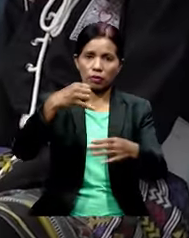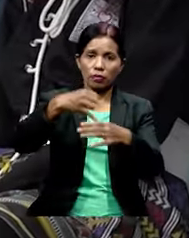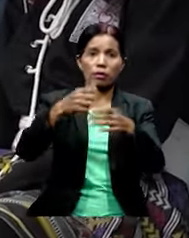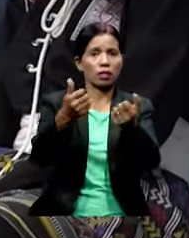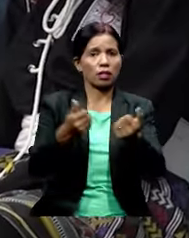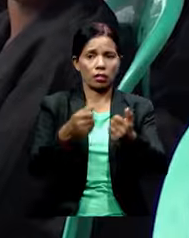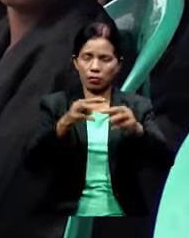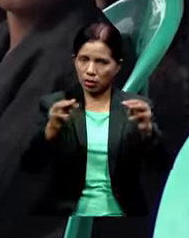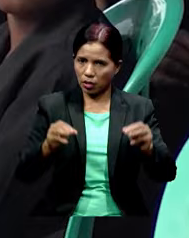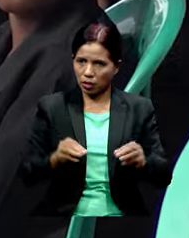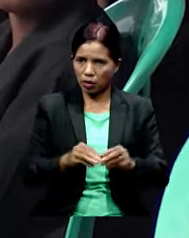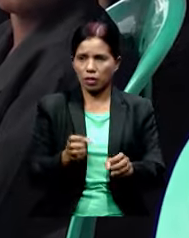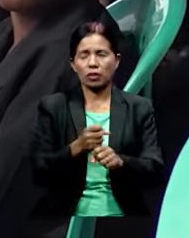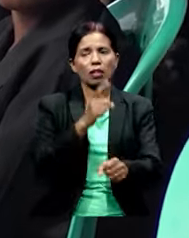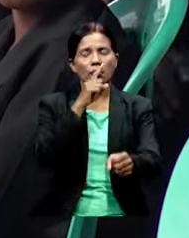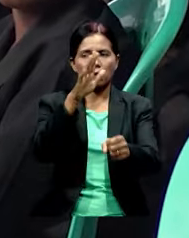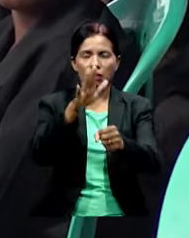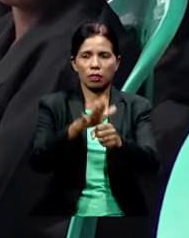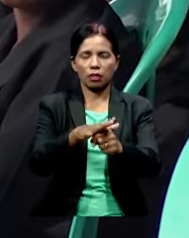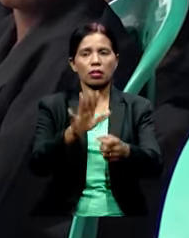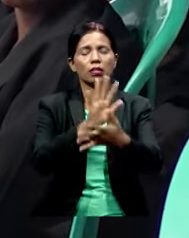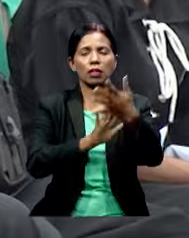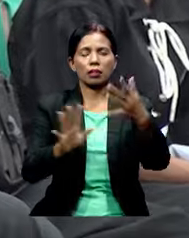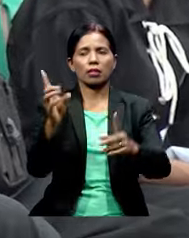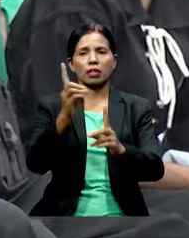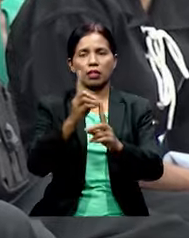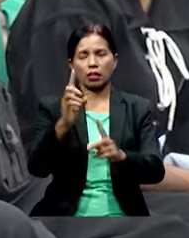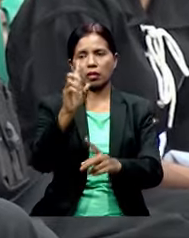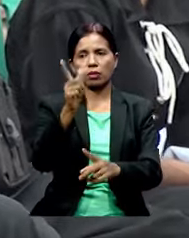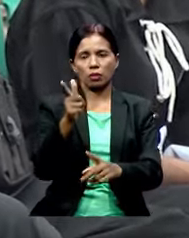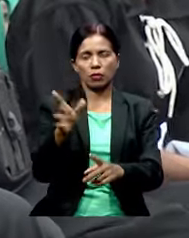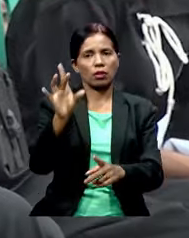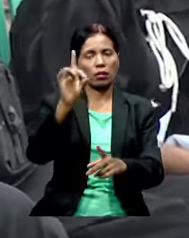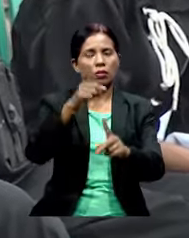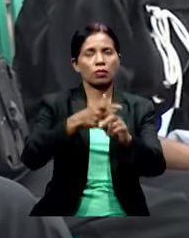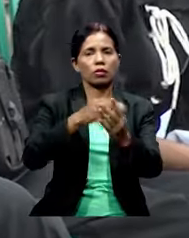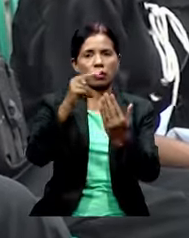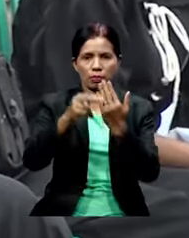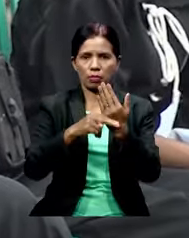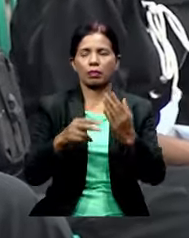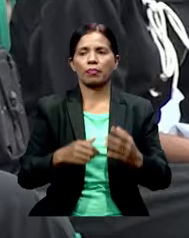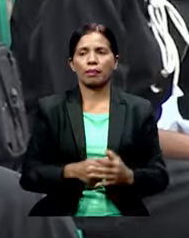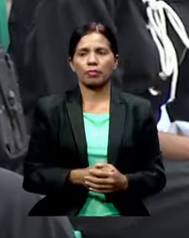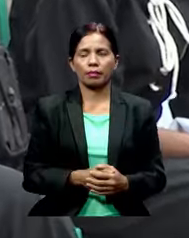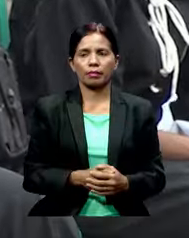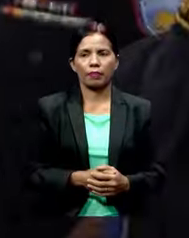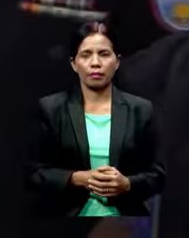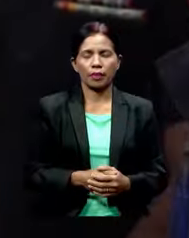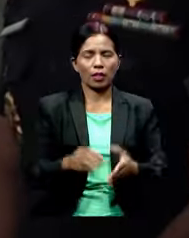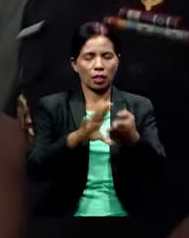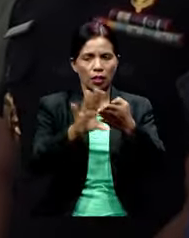arte ritual, hodi halo juramento e a comemoração, proclamação independência, lorong ronu, resimbalo, novembro. Despacho